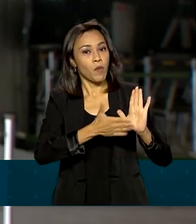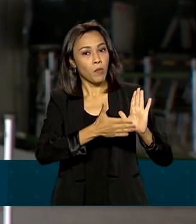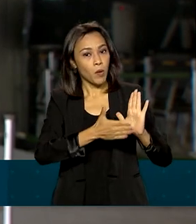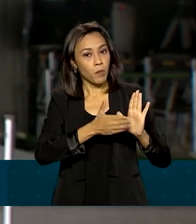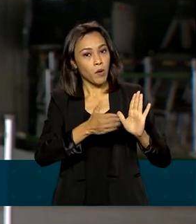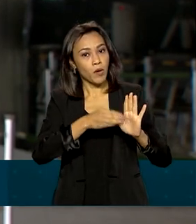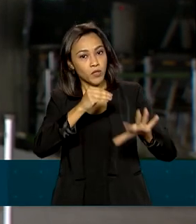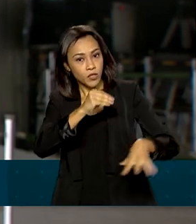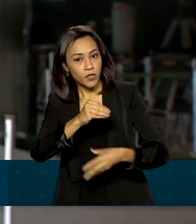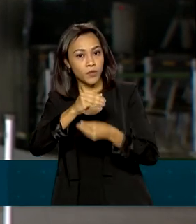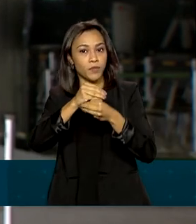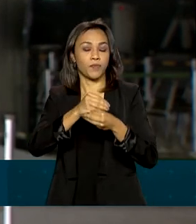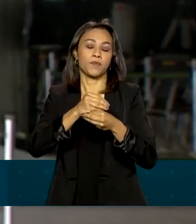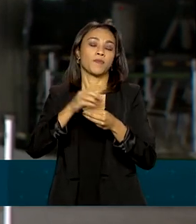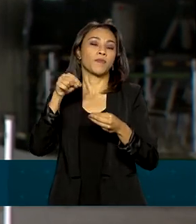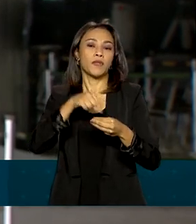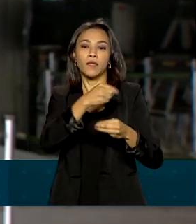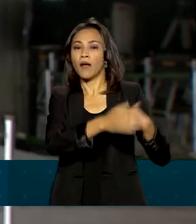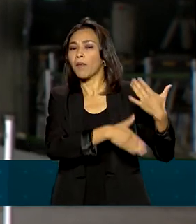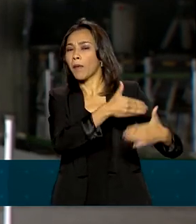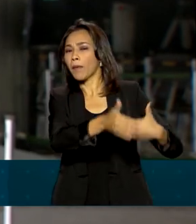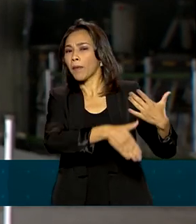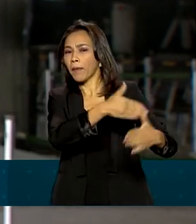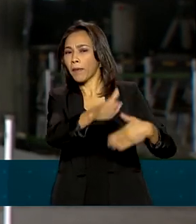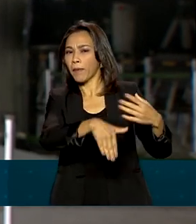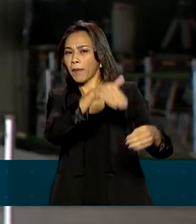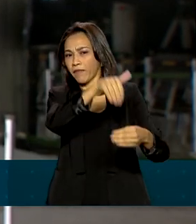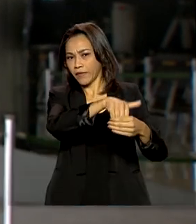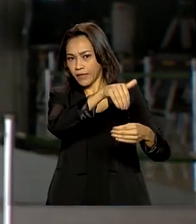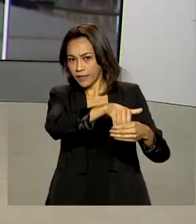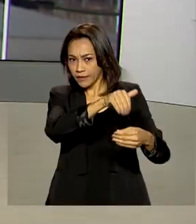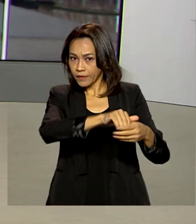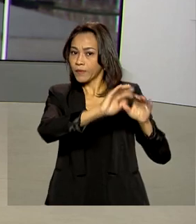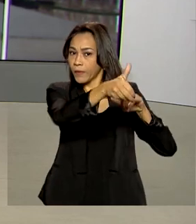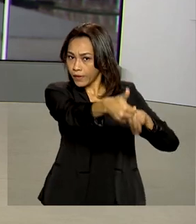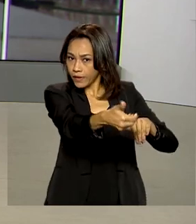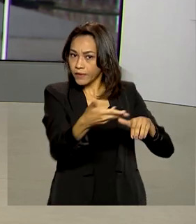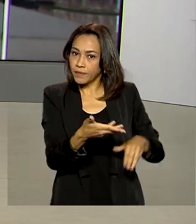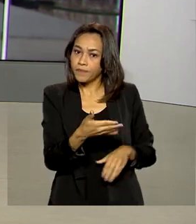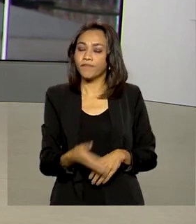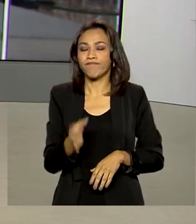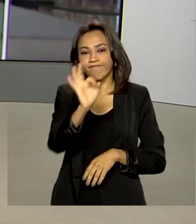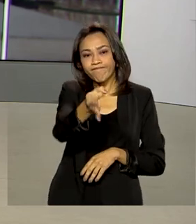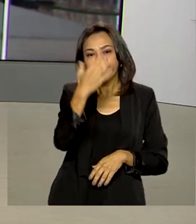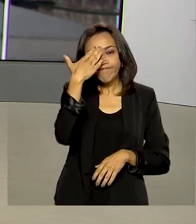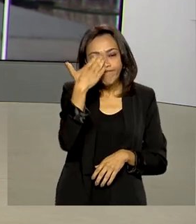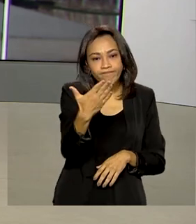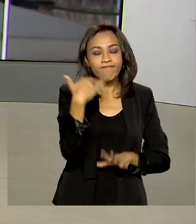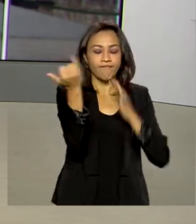proposta de emenda à constituição que tramita no Congresso Nacional Renata tá certo obrigada pelas suas informações ao vivo